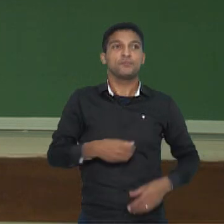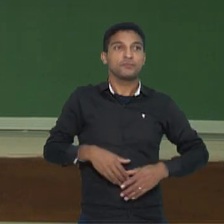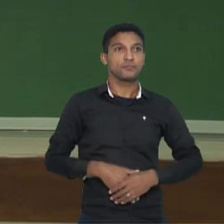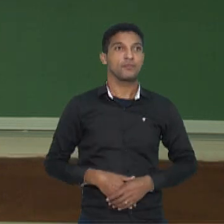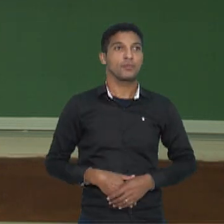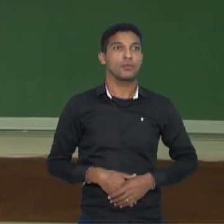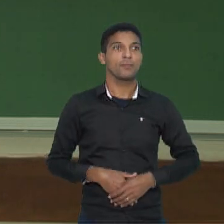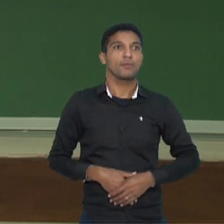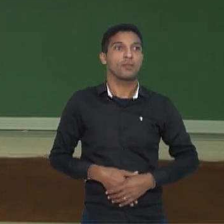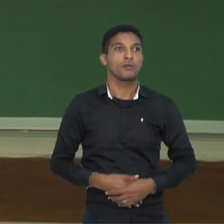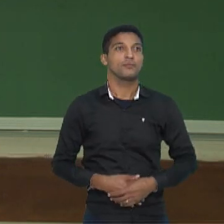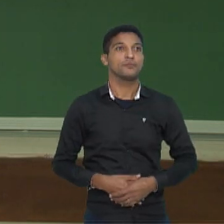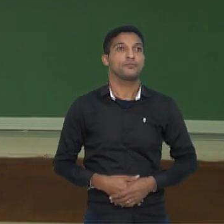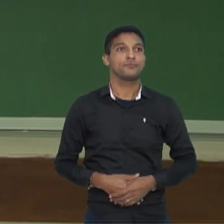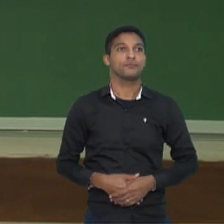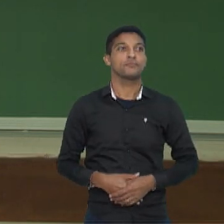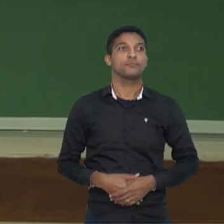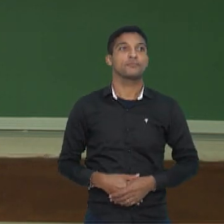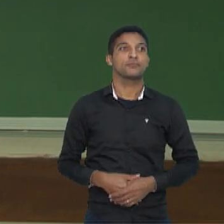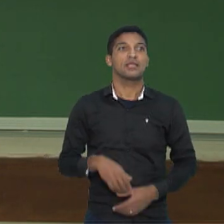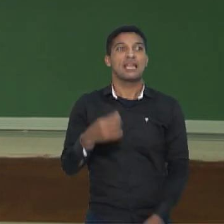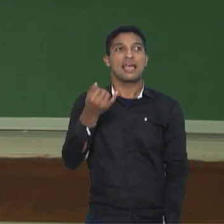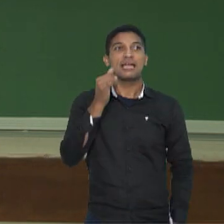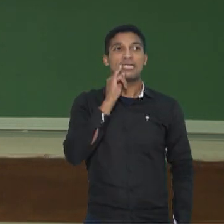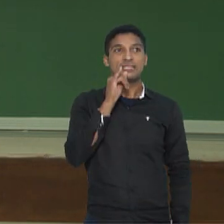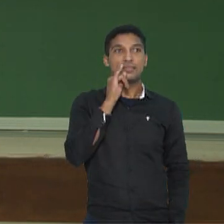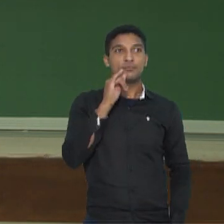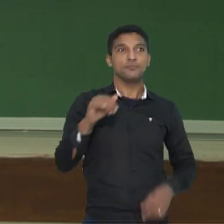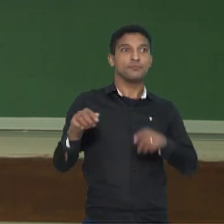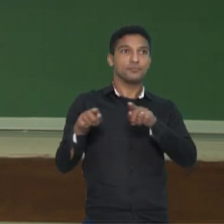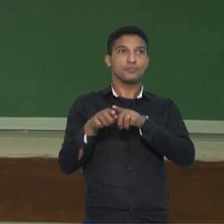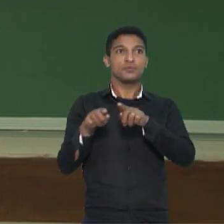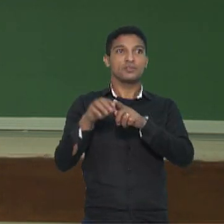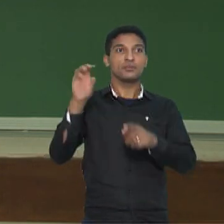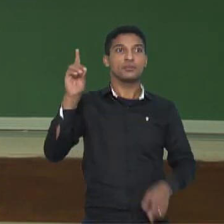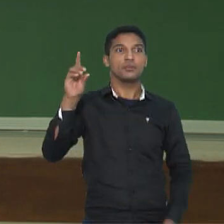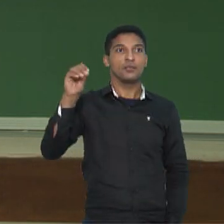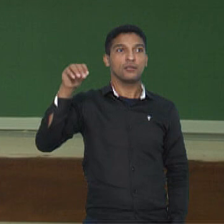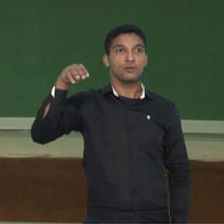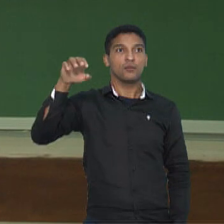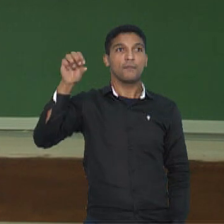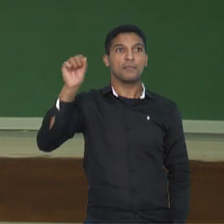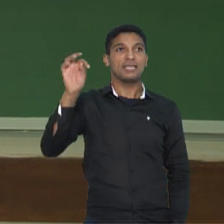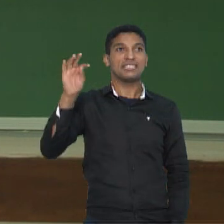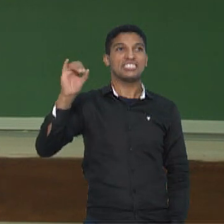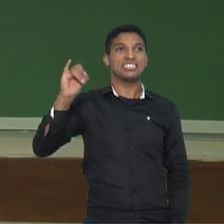dia a dia, por exemplo, a soja, o milho. Duvido o dia que você não coma soja e milho.